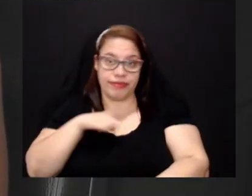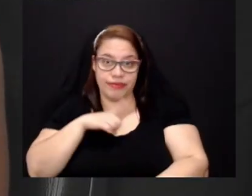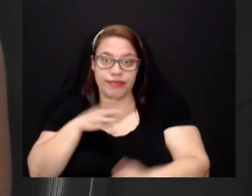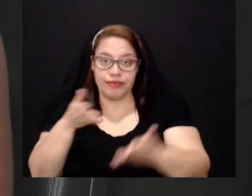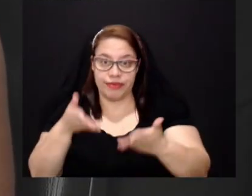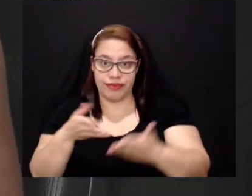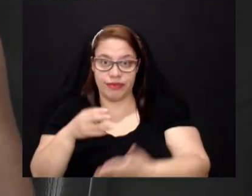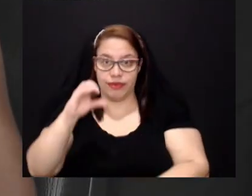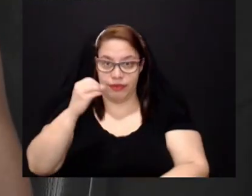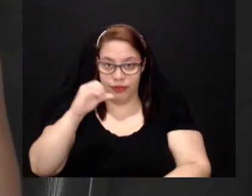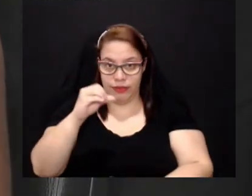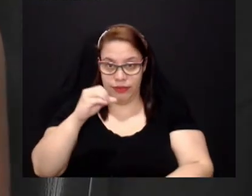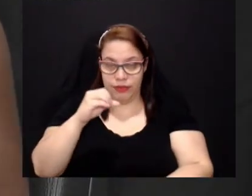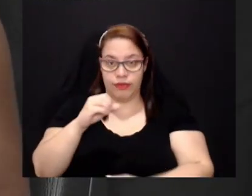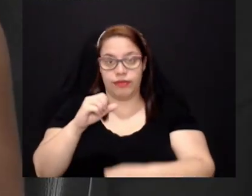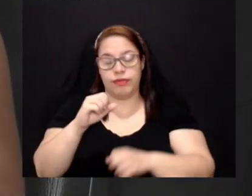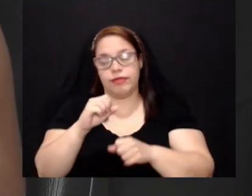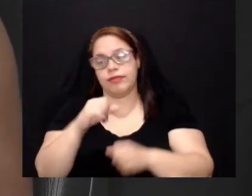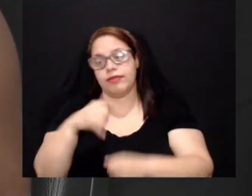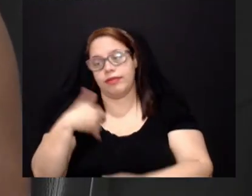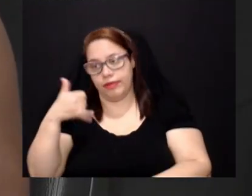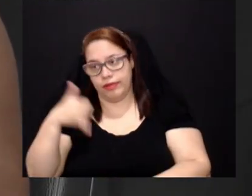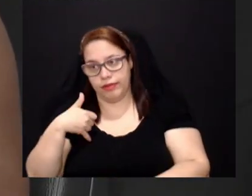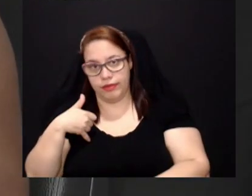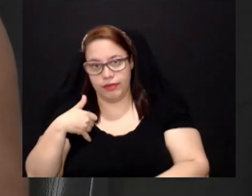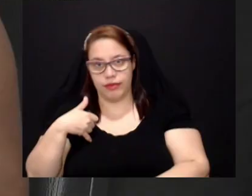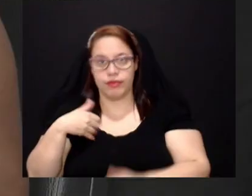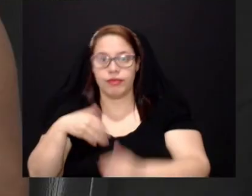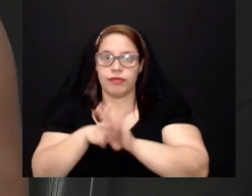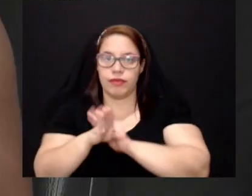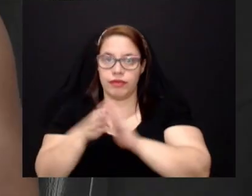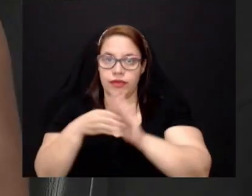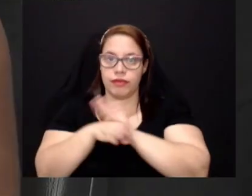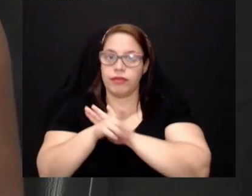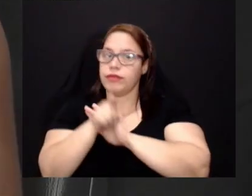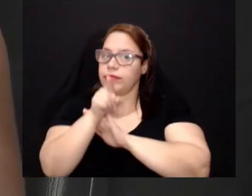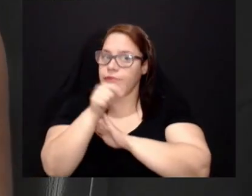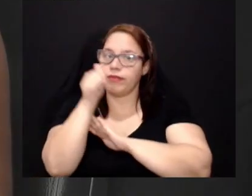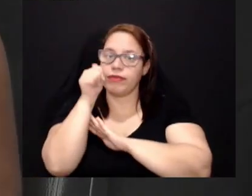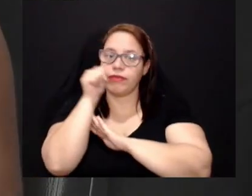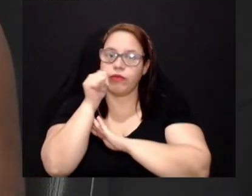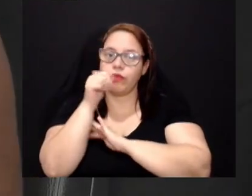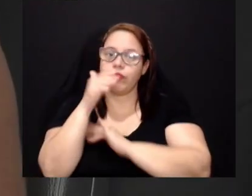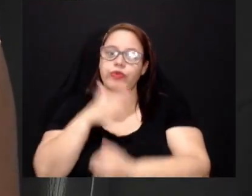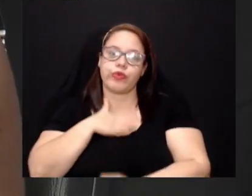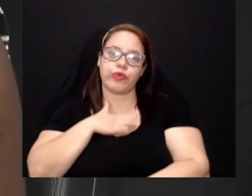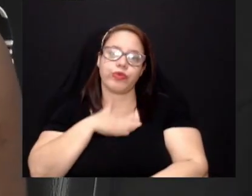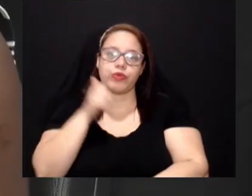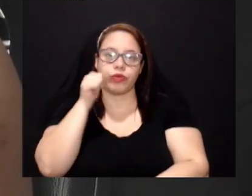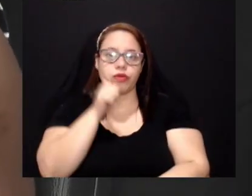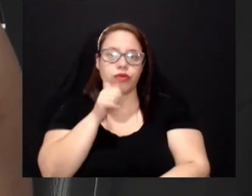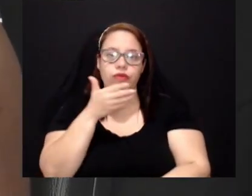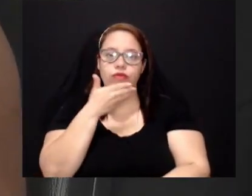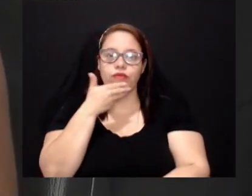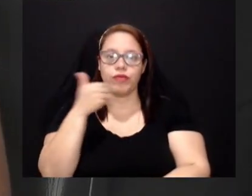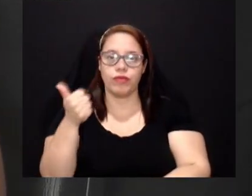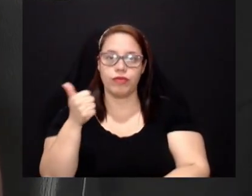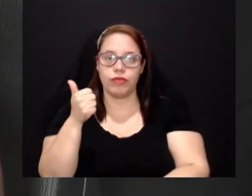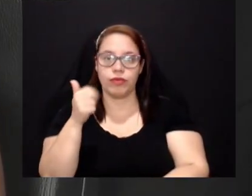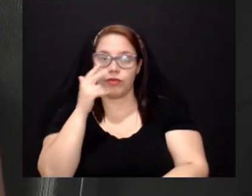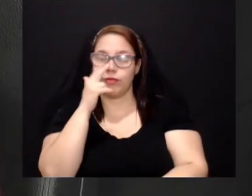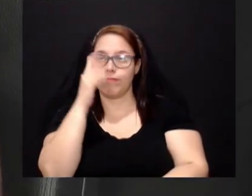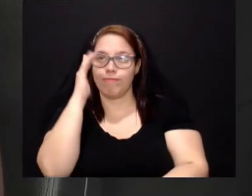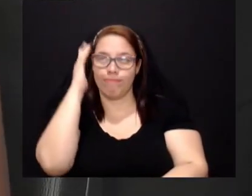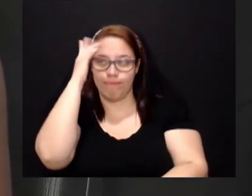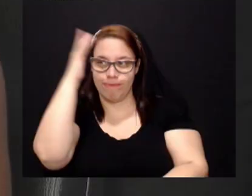na minha vida. Eu costumo dizer para ela que é a menina, melhor do que a menina dos meus sonhos, porque eu sempre